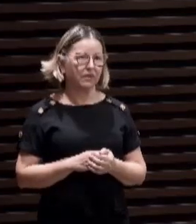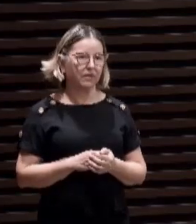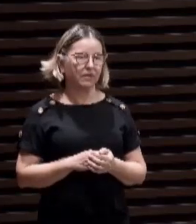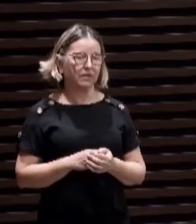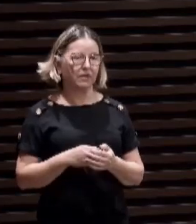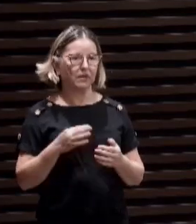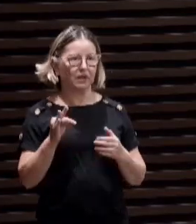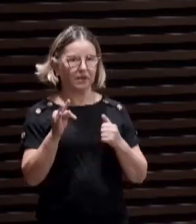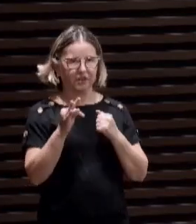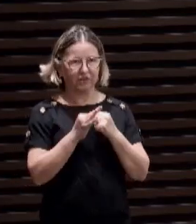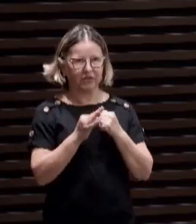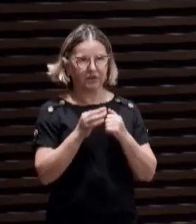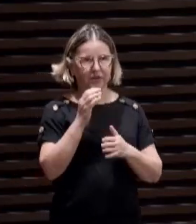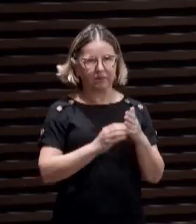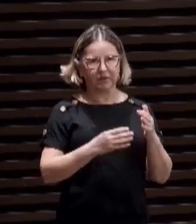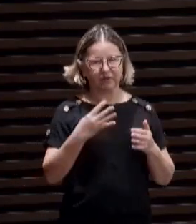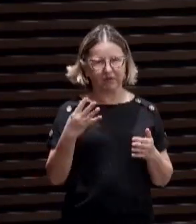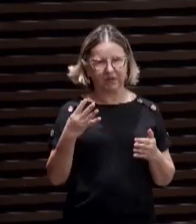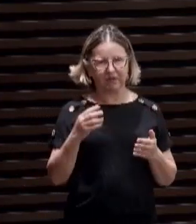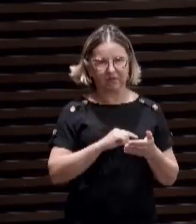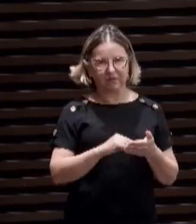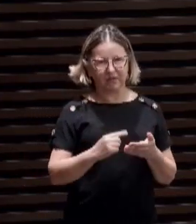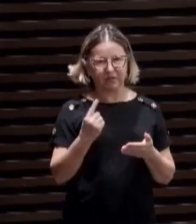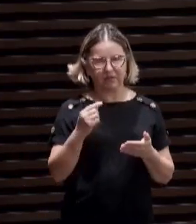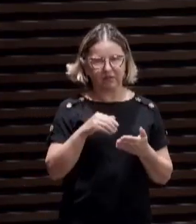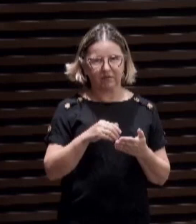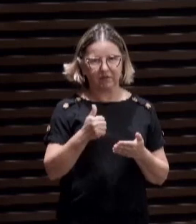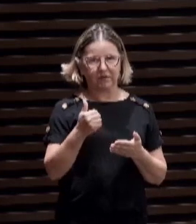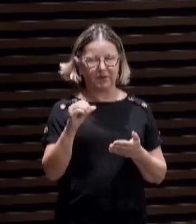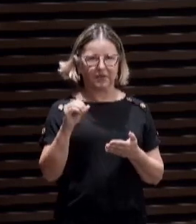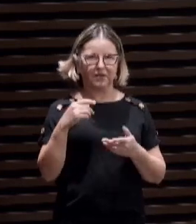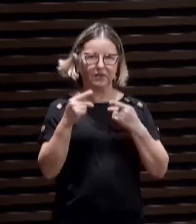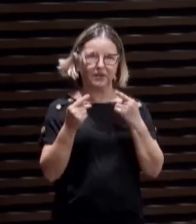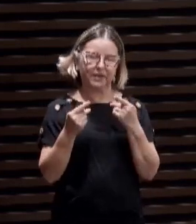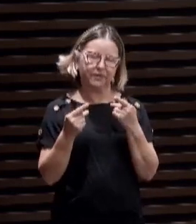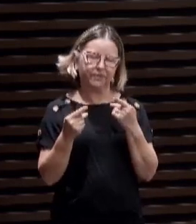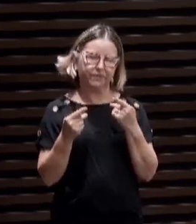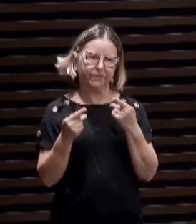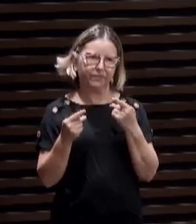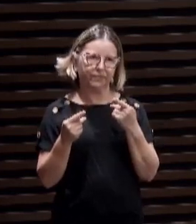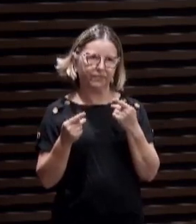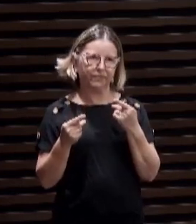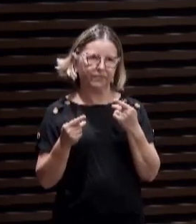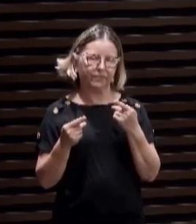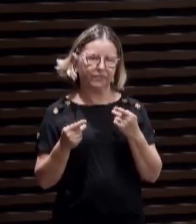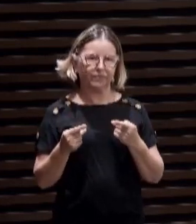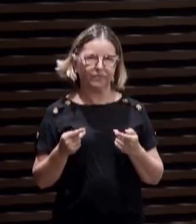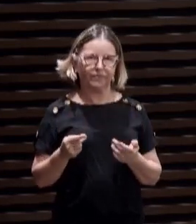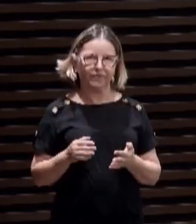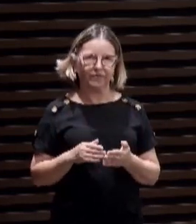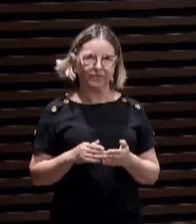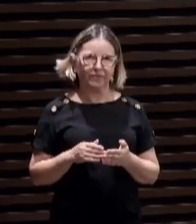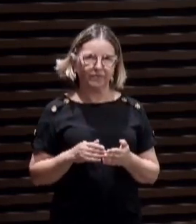Tiago, do capítulo 4, versículo 1 a 10, diz assim, Tiago 4, de 1 a